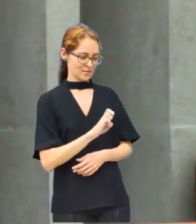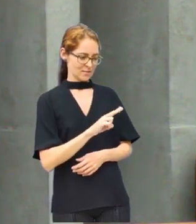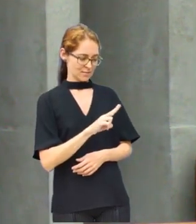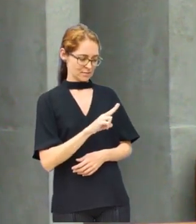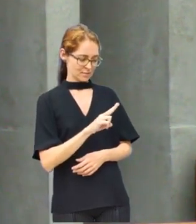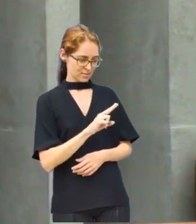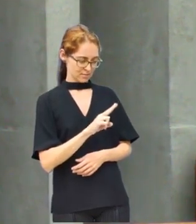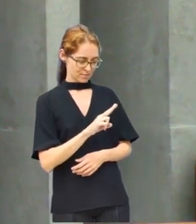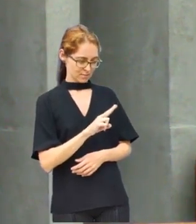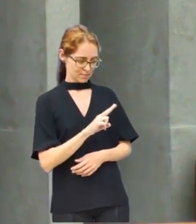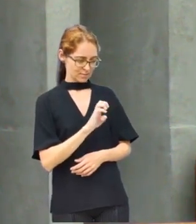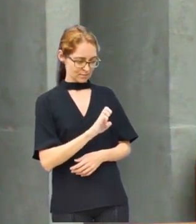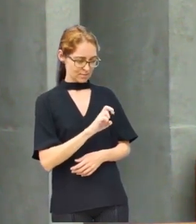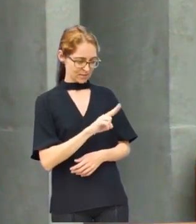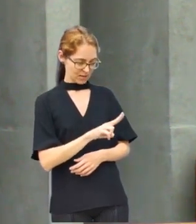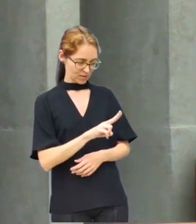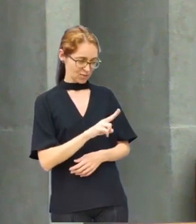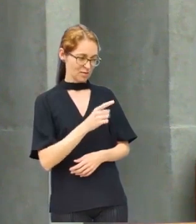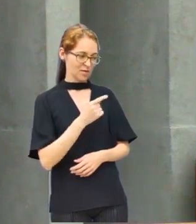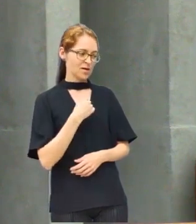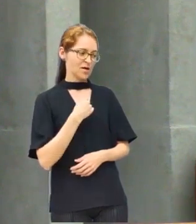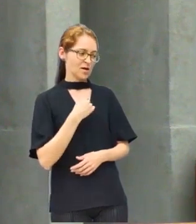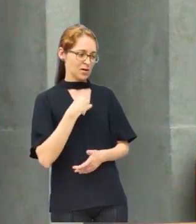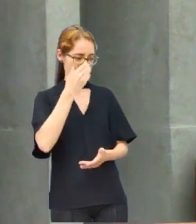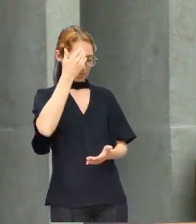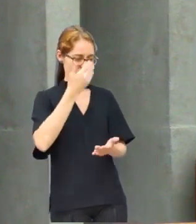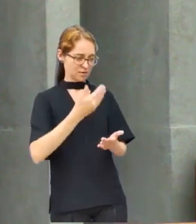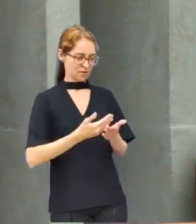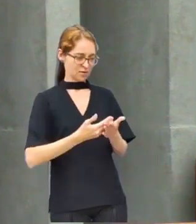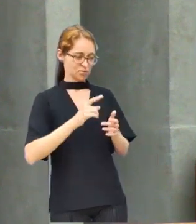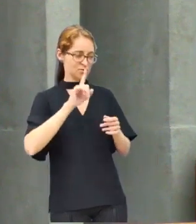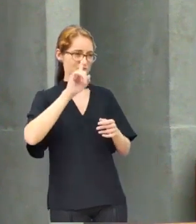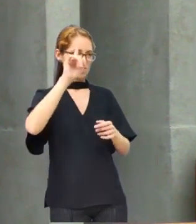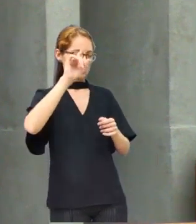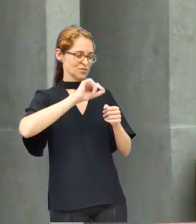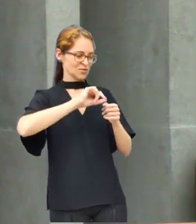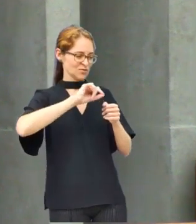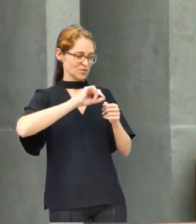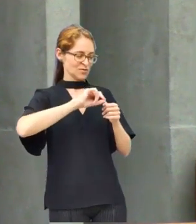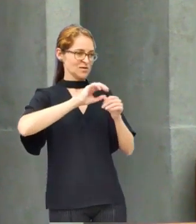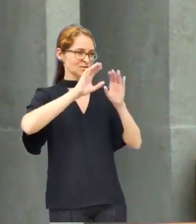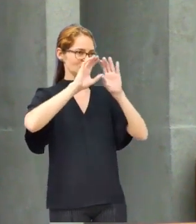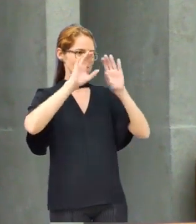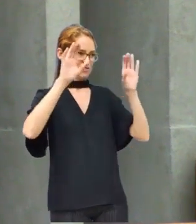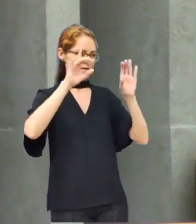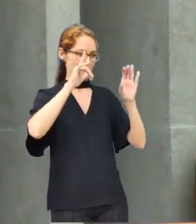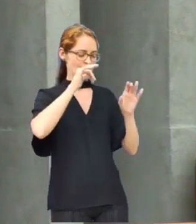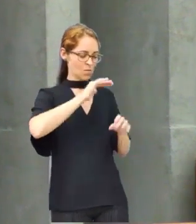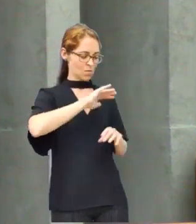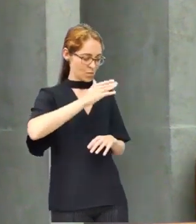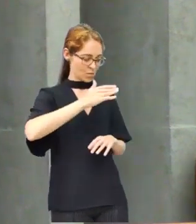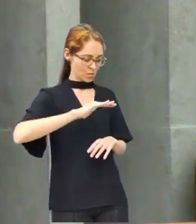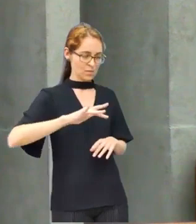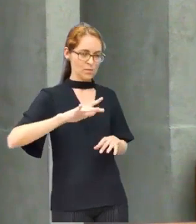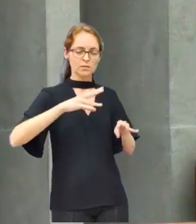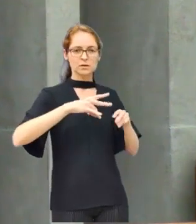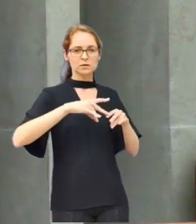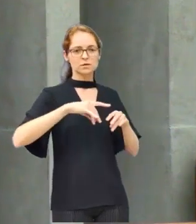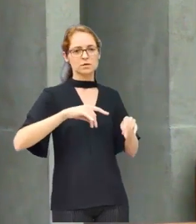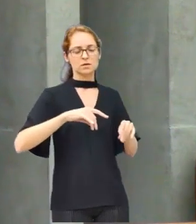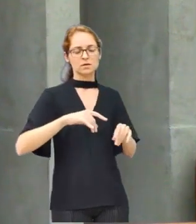céu que fez o mar e a terra. Versículo 10, então os homens ficaram possuídos de